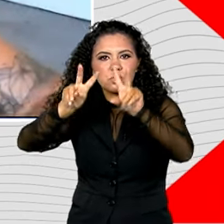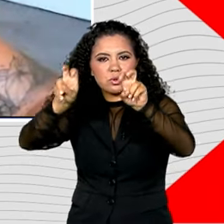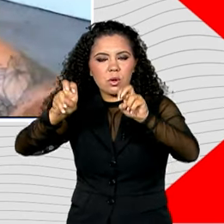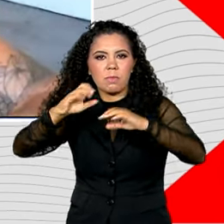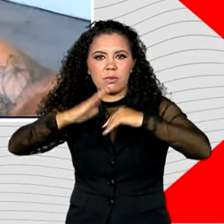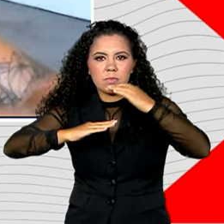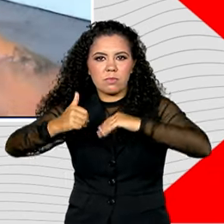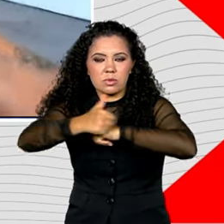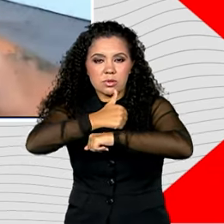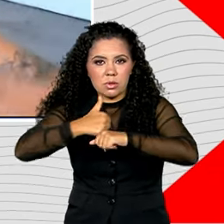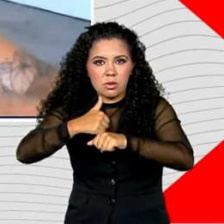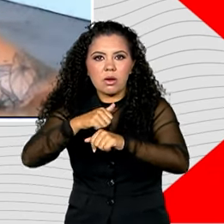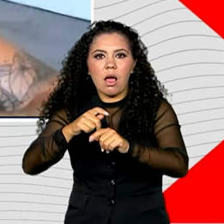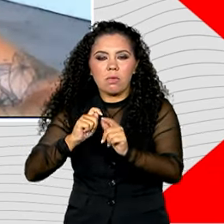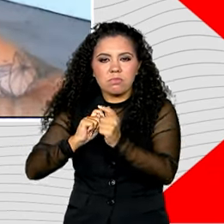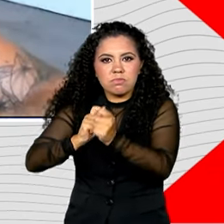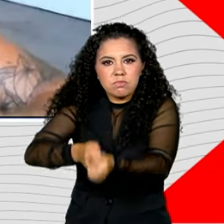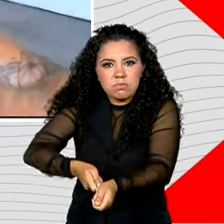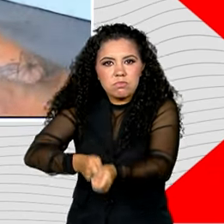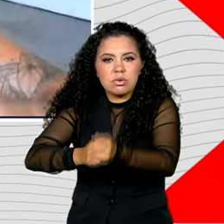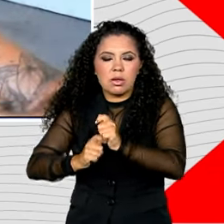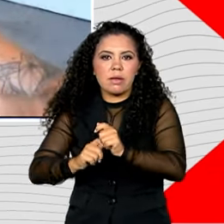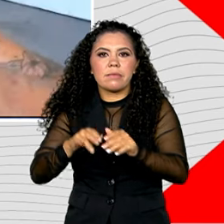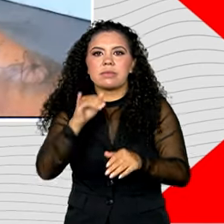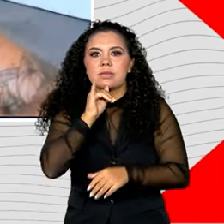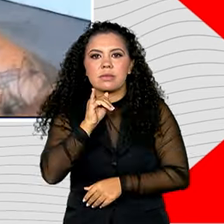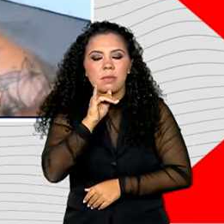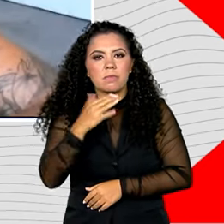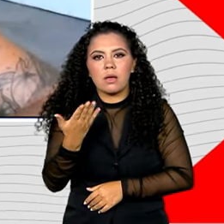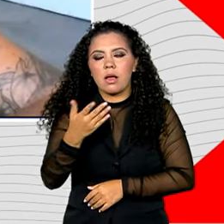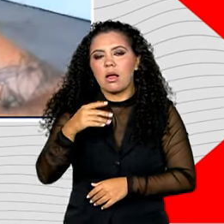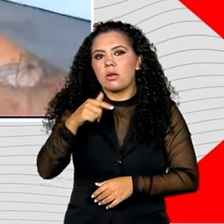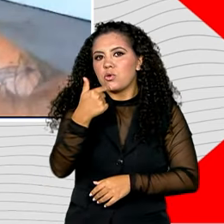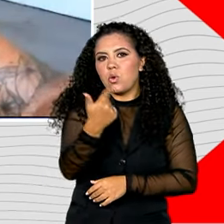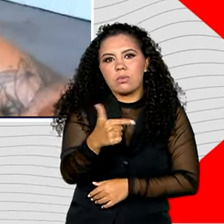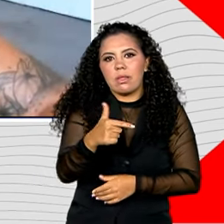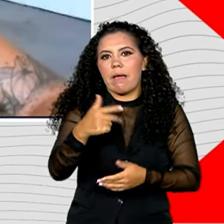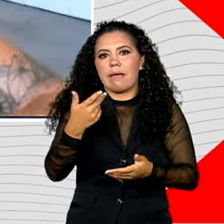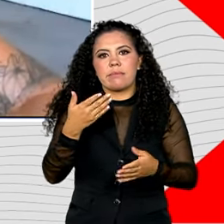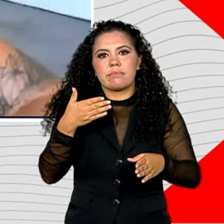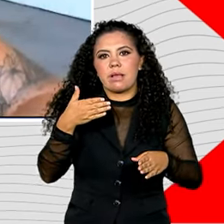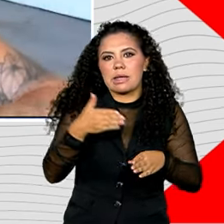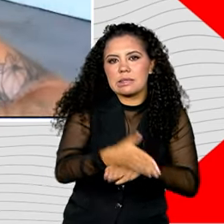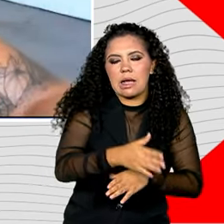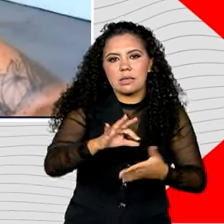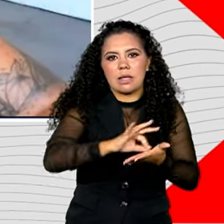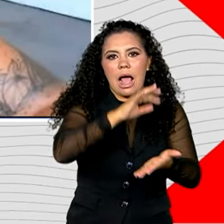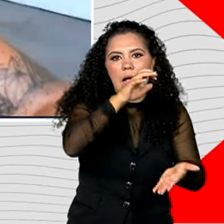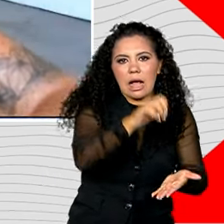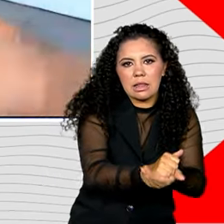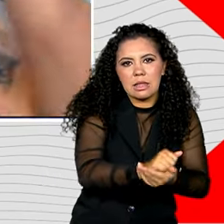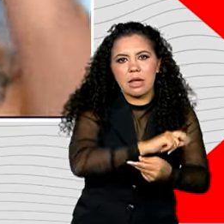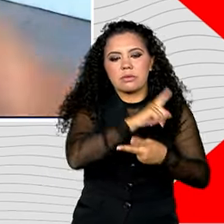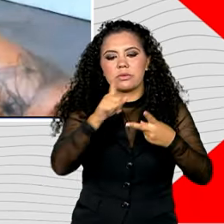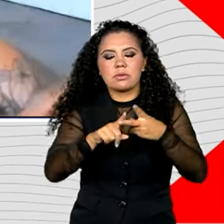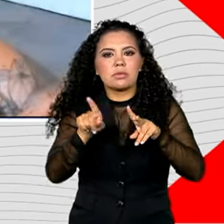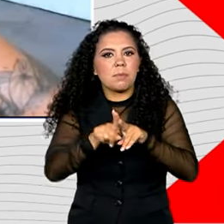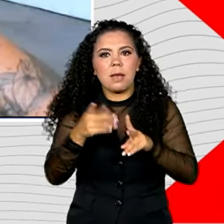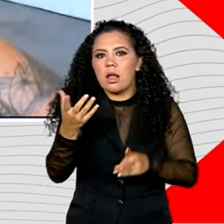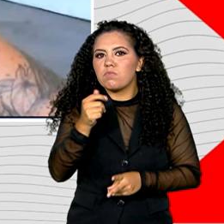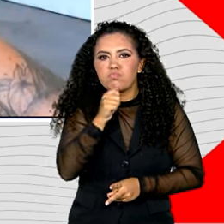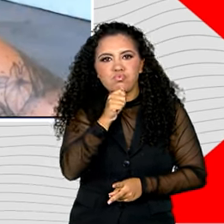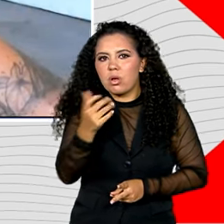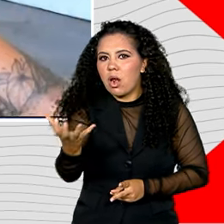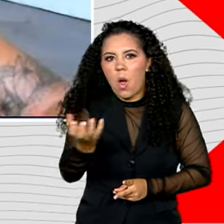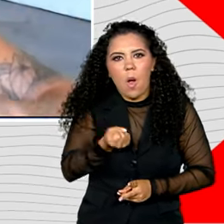muito comum encontrar pescadores sem acesso ao cadastro e ao auxílio. Eu encontrei isso lá na Vila do Arumã, que desabou sobre